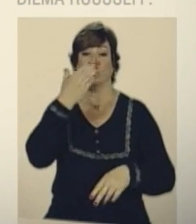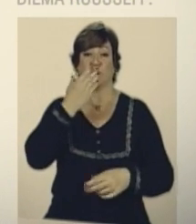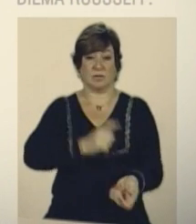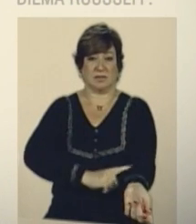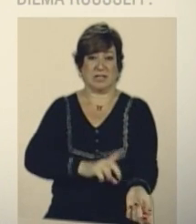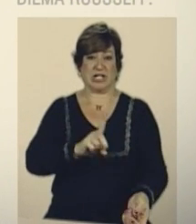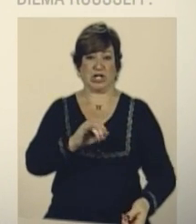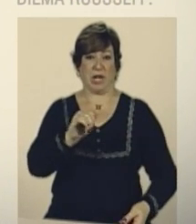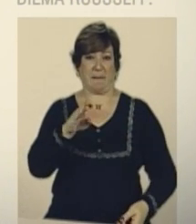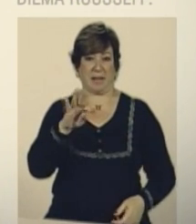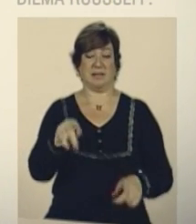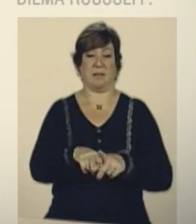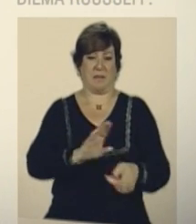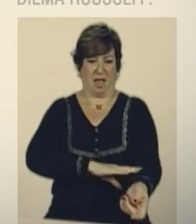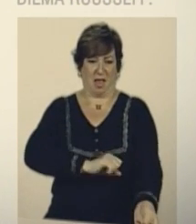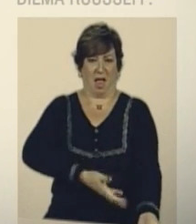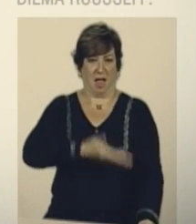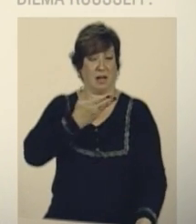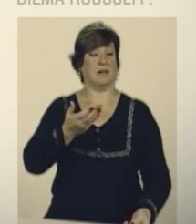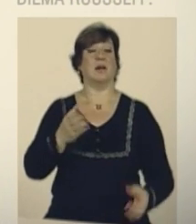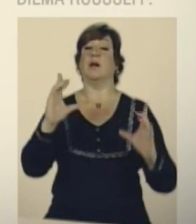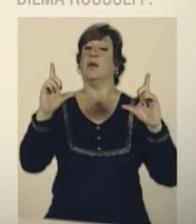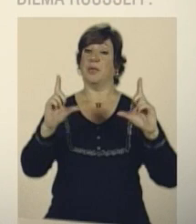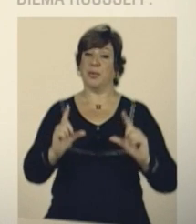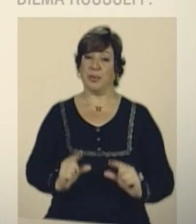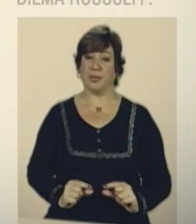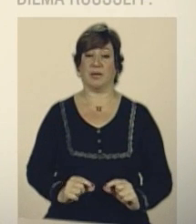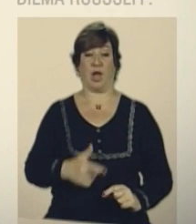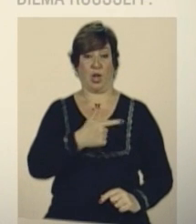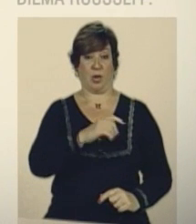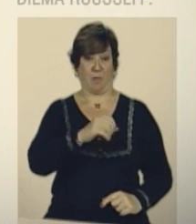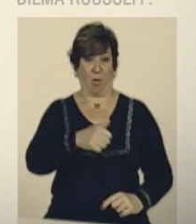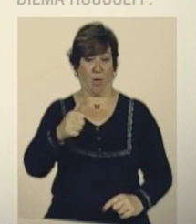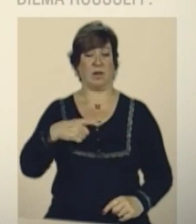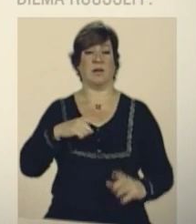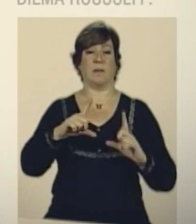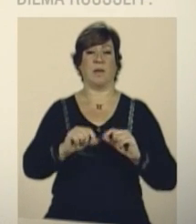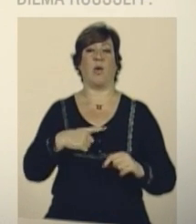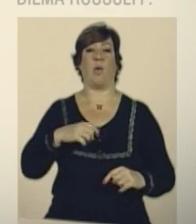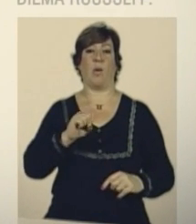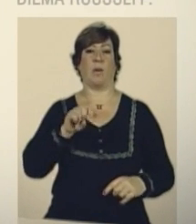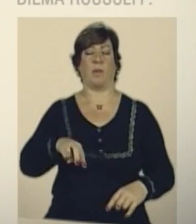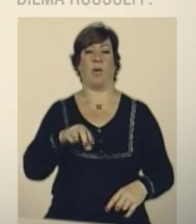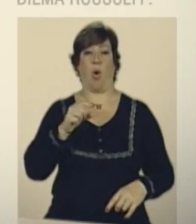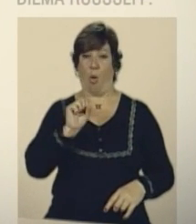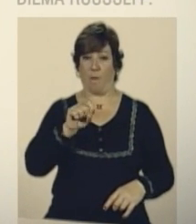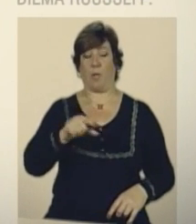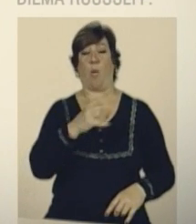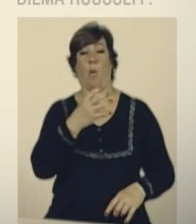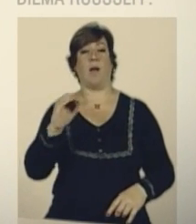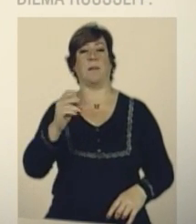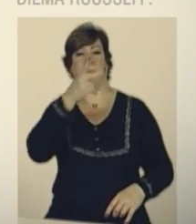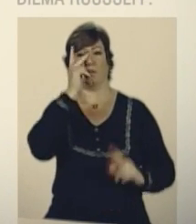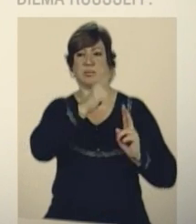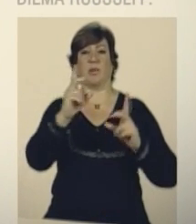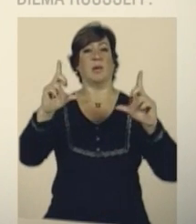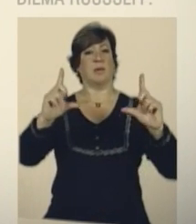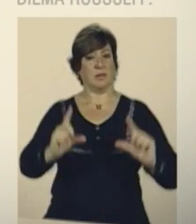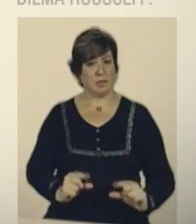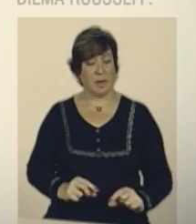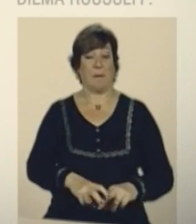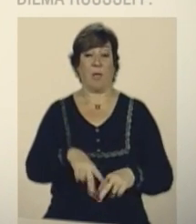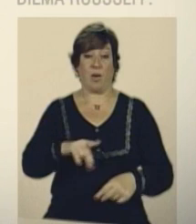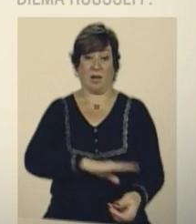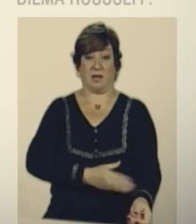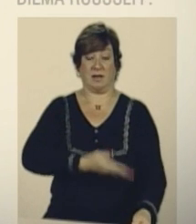hipertensão diminuiu em 2011 foram menos 8400 internações por causa da Hipertensão